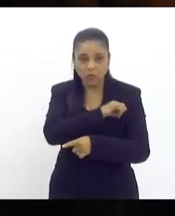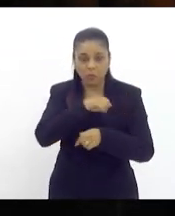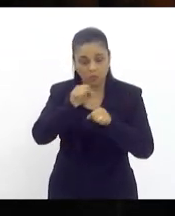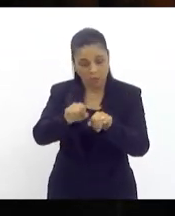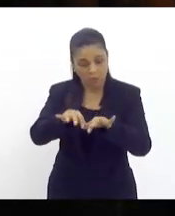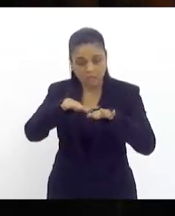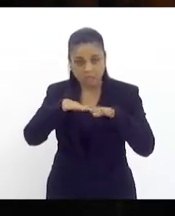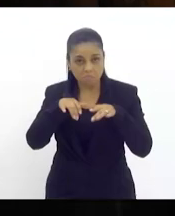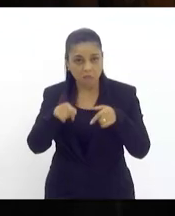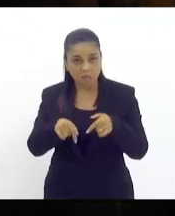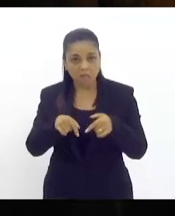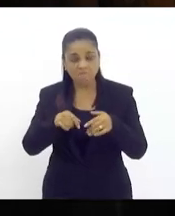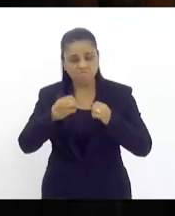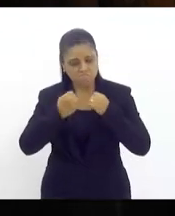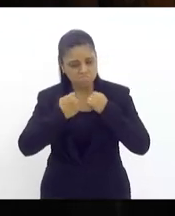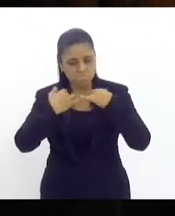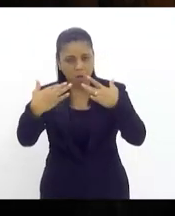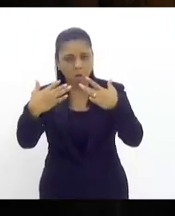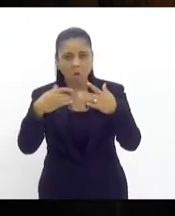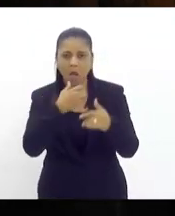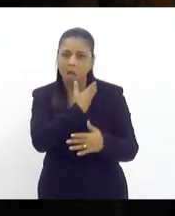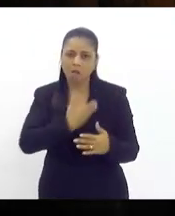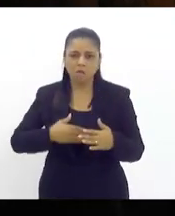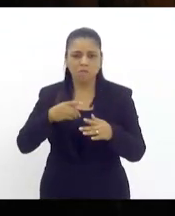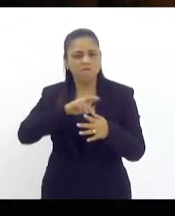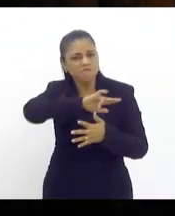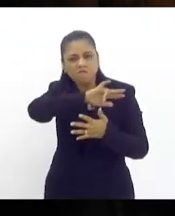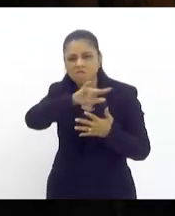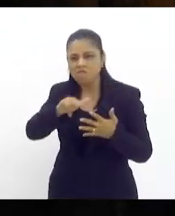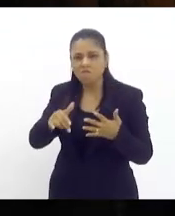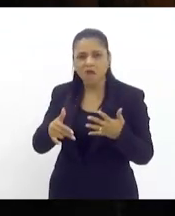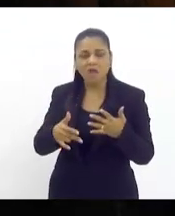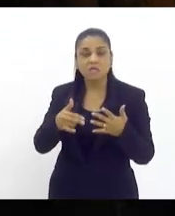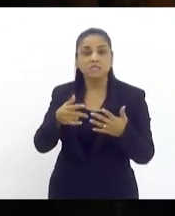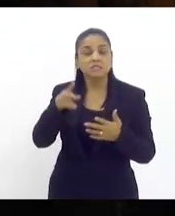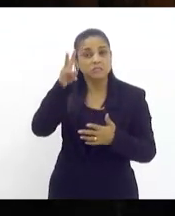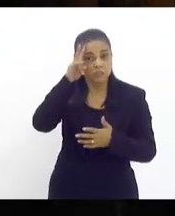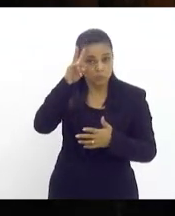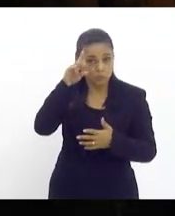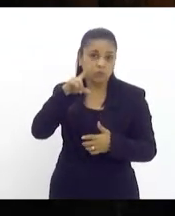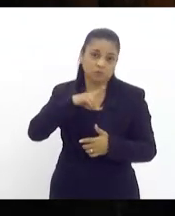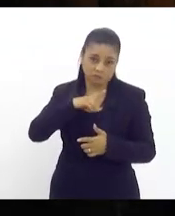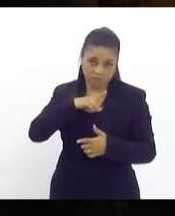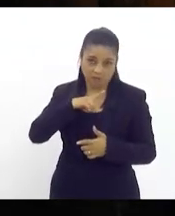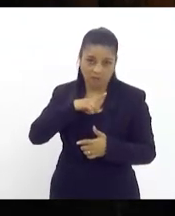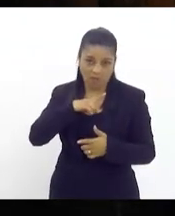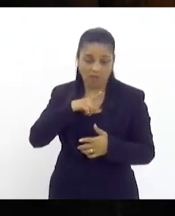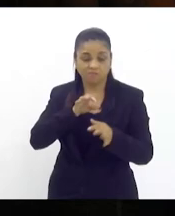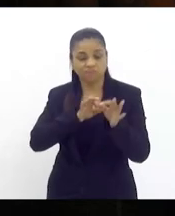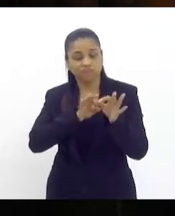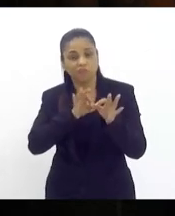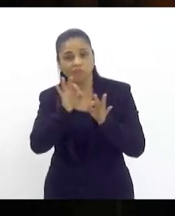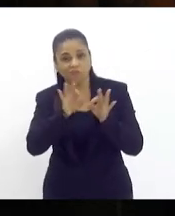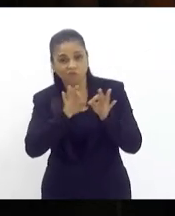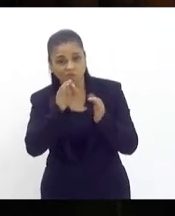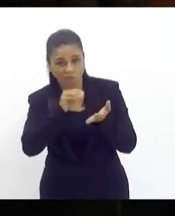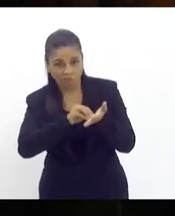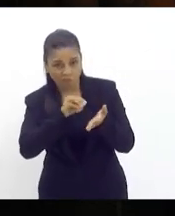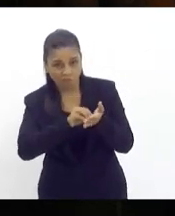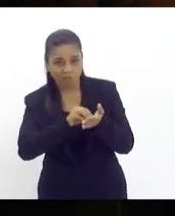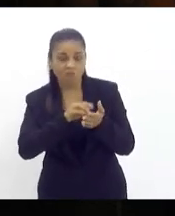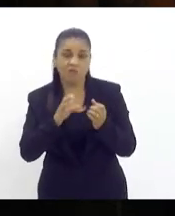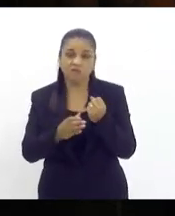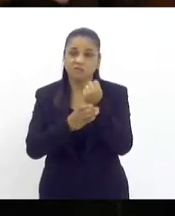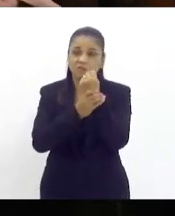nas inúmeras audiências públicas que fizemos e faremos inclusive na próxima segunda sobre desordenamento sobre segurança